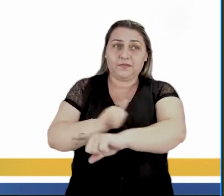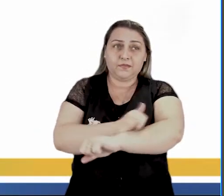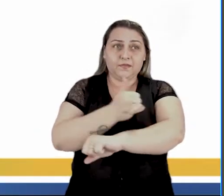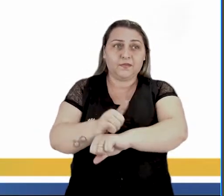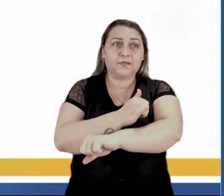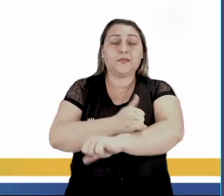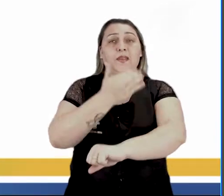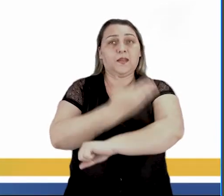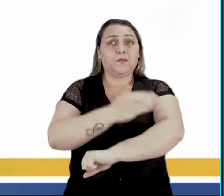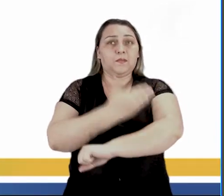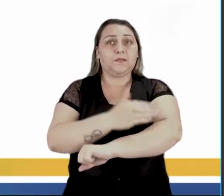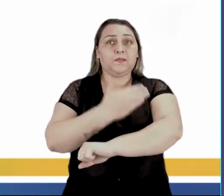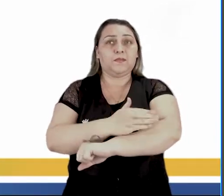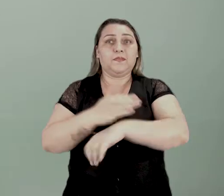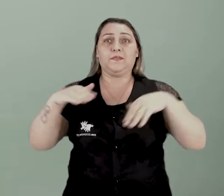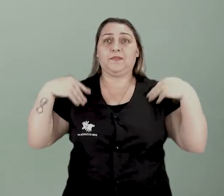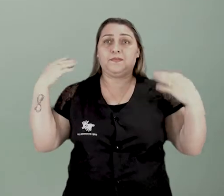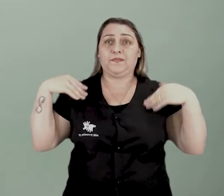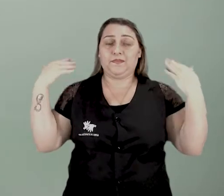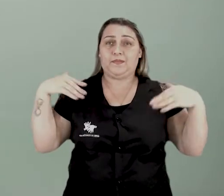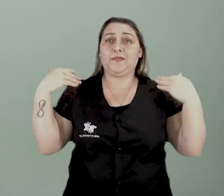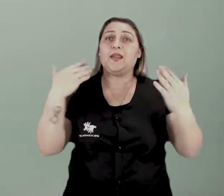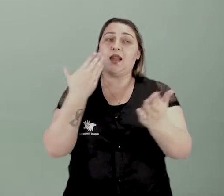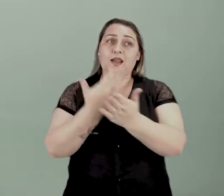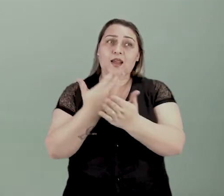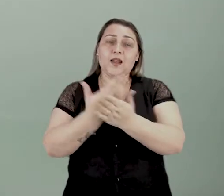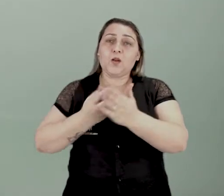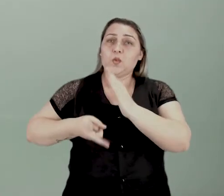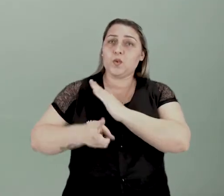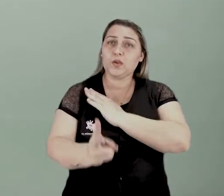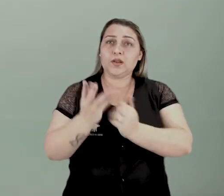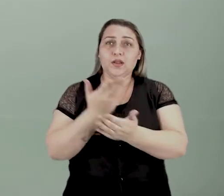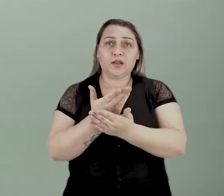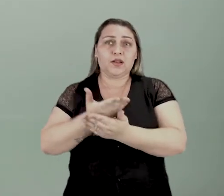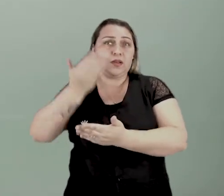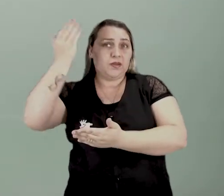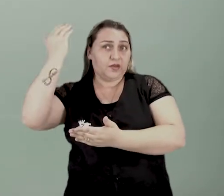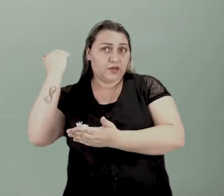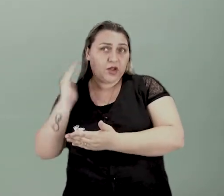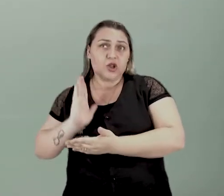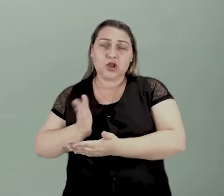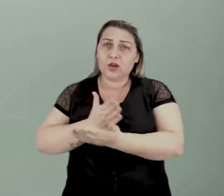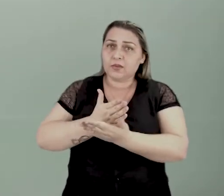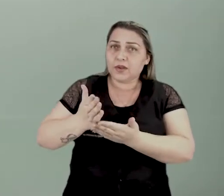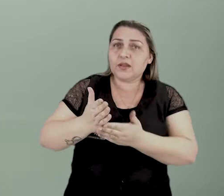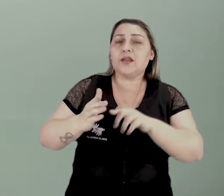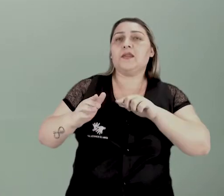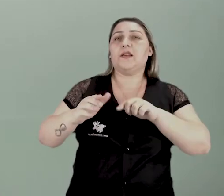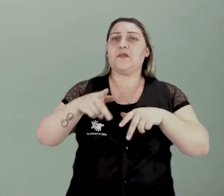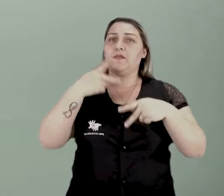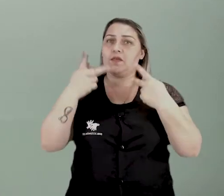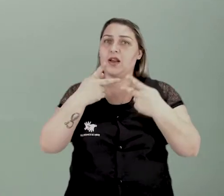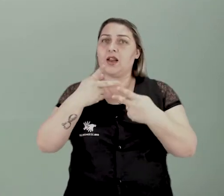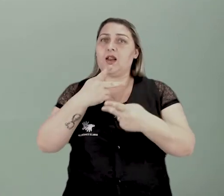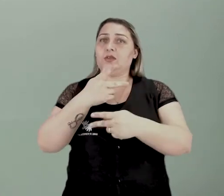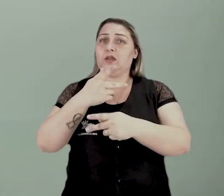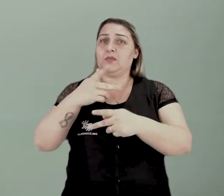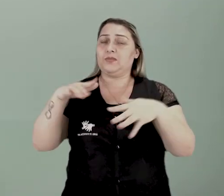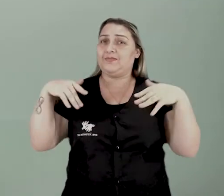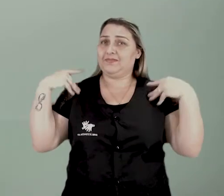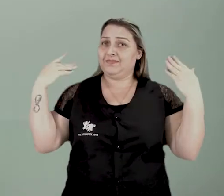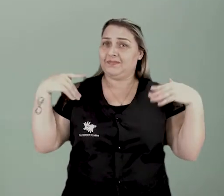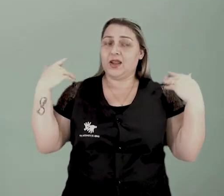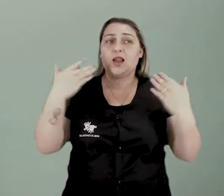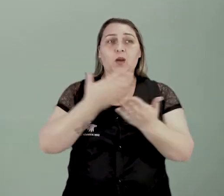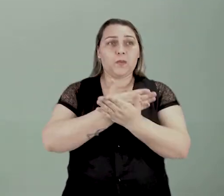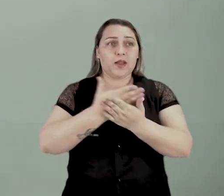das práticas do lazer. Essa aula é uma continuação daquela nossa aula anterior, que nós já começamos a falar sobre o lazer. E para começar,